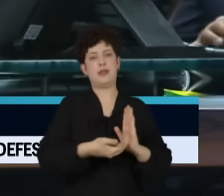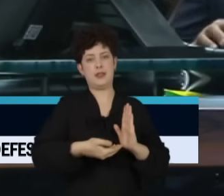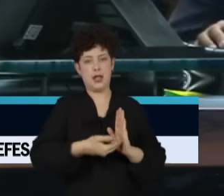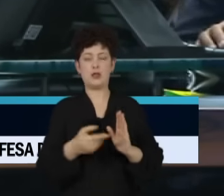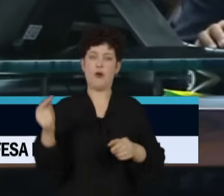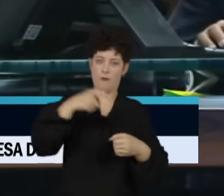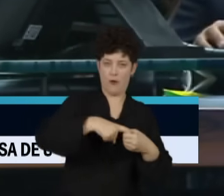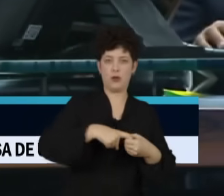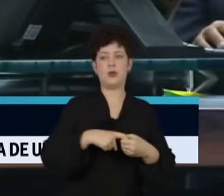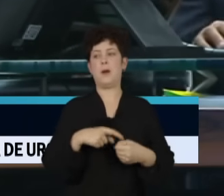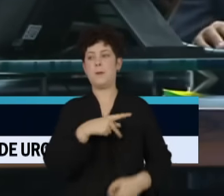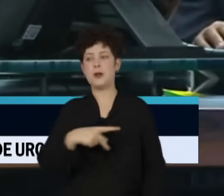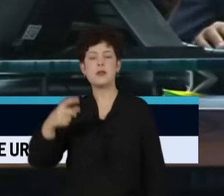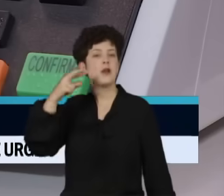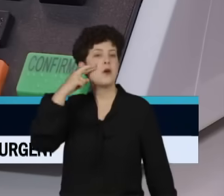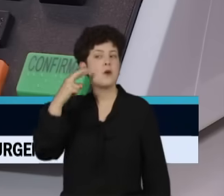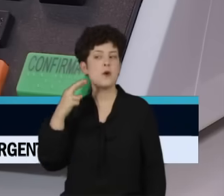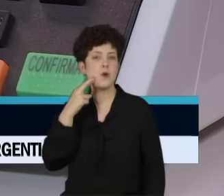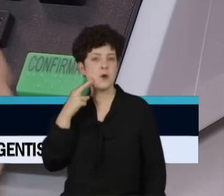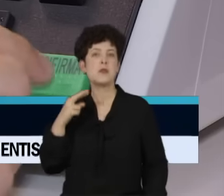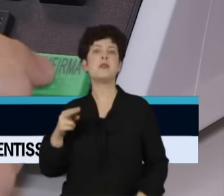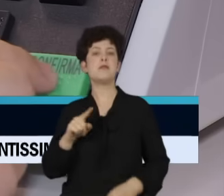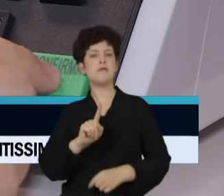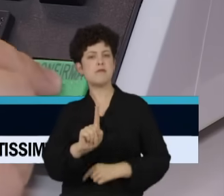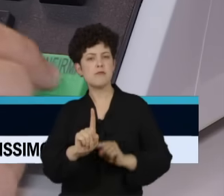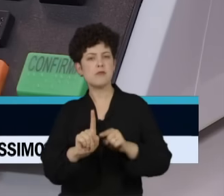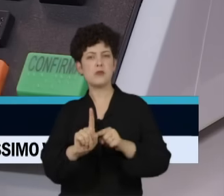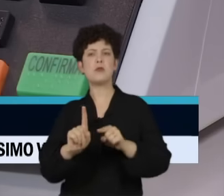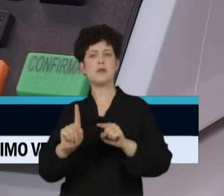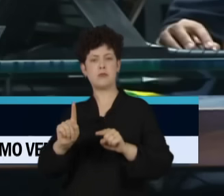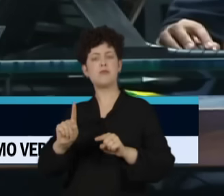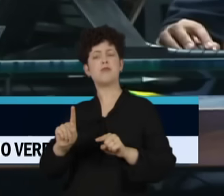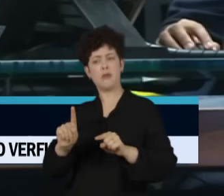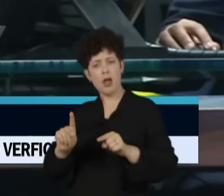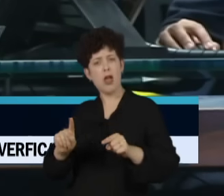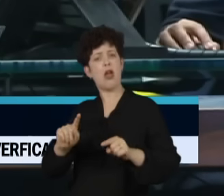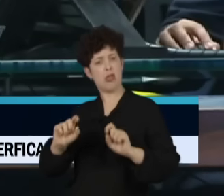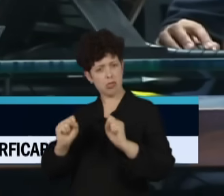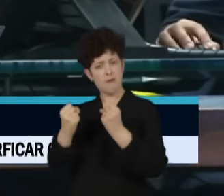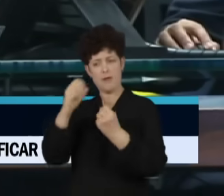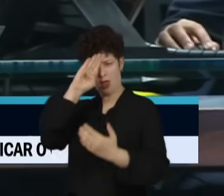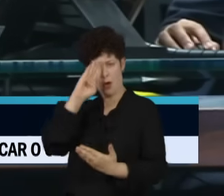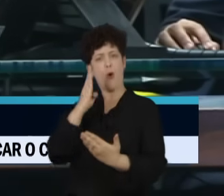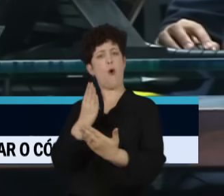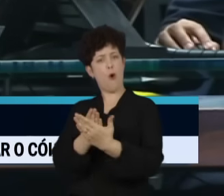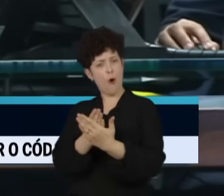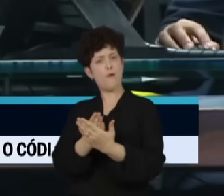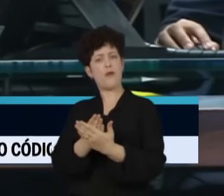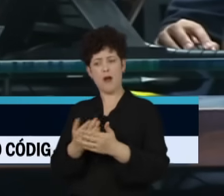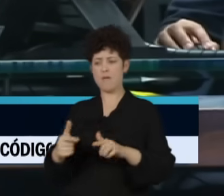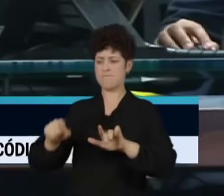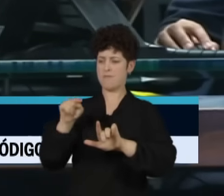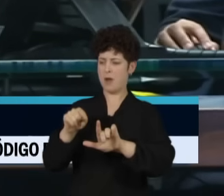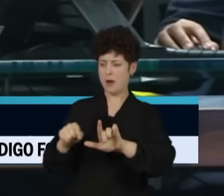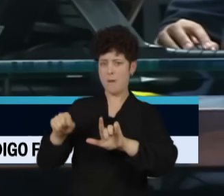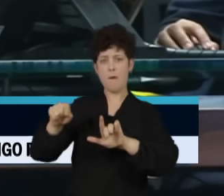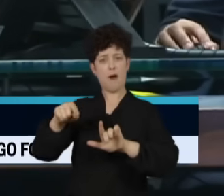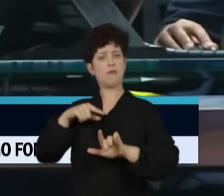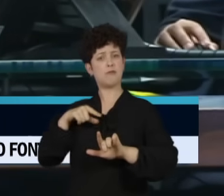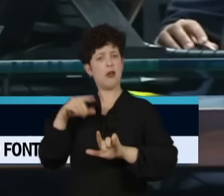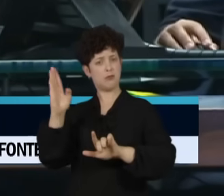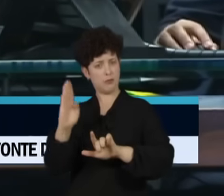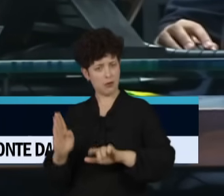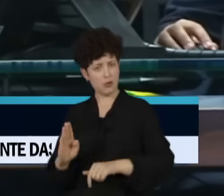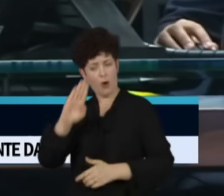presidente do Congresso, senador Rodrigo Pacheco, saiu em defesa do processo eleitoral. Eu tenho plena confiança no processo eleitoral